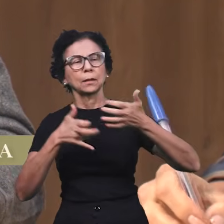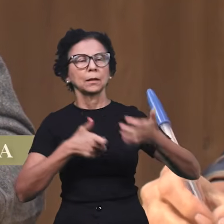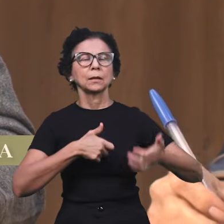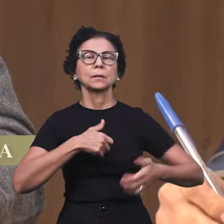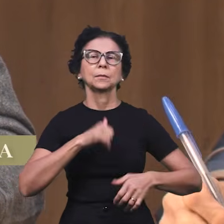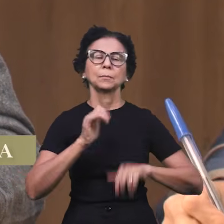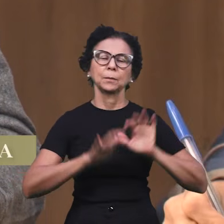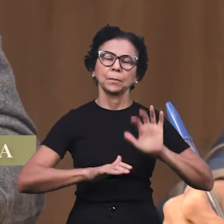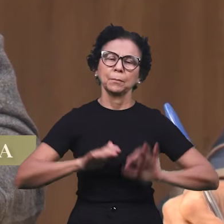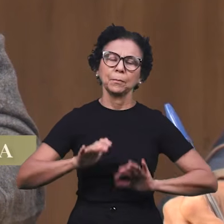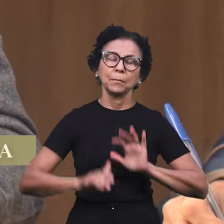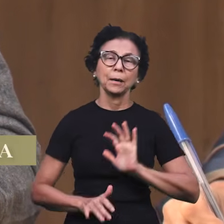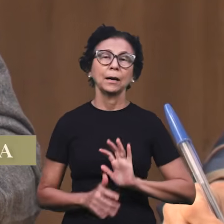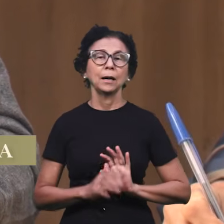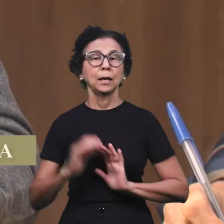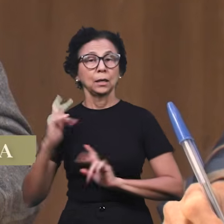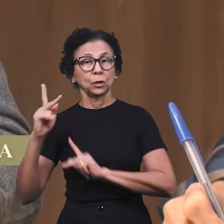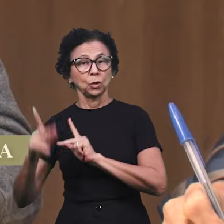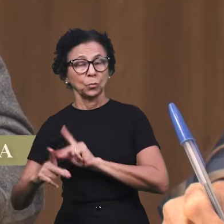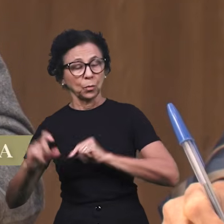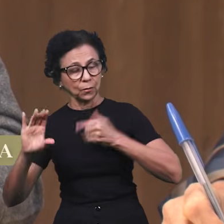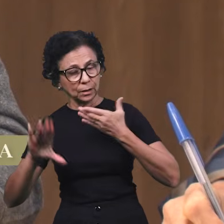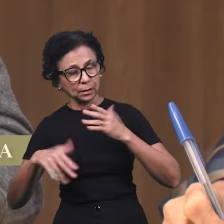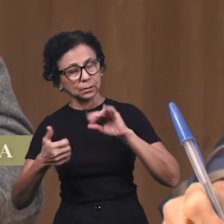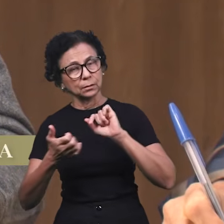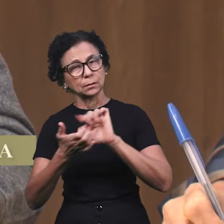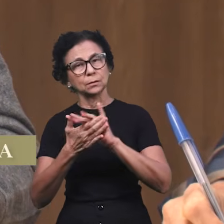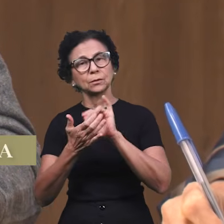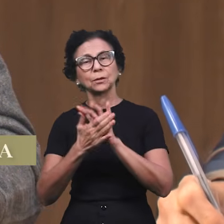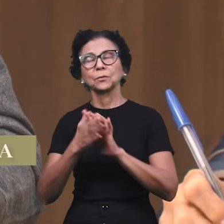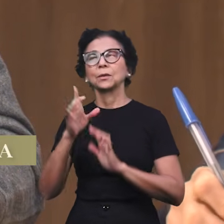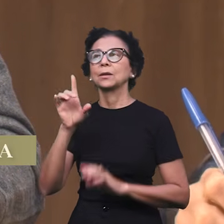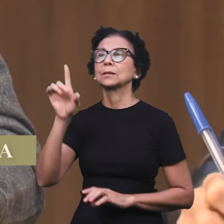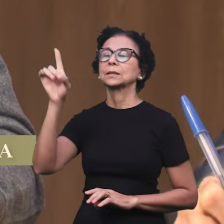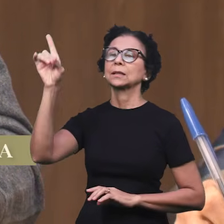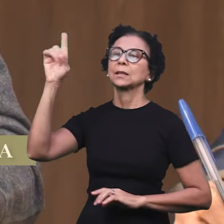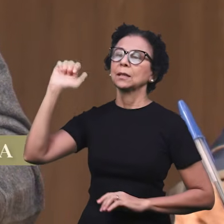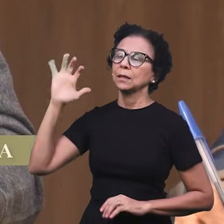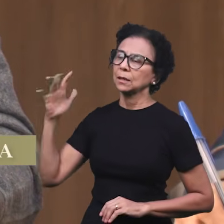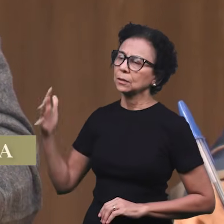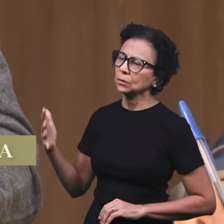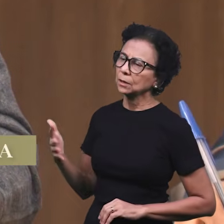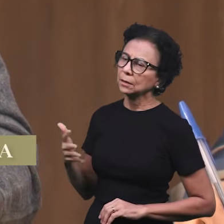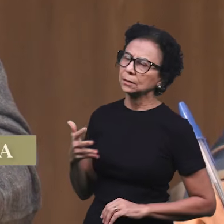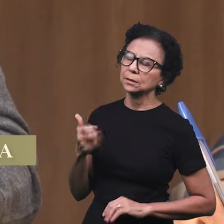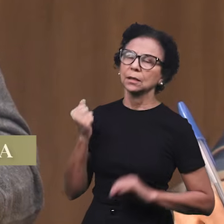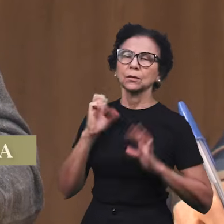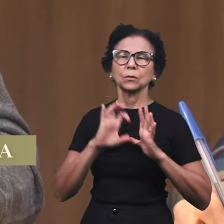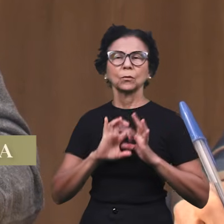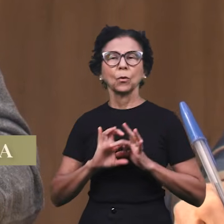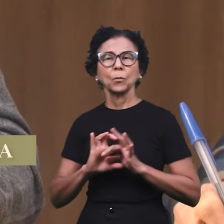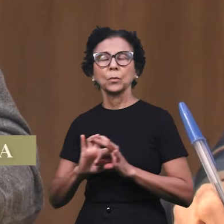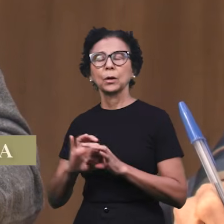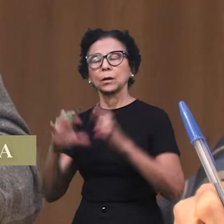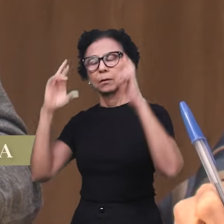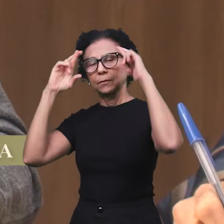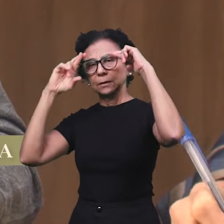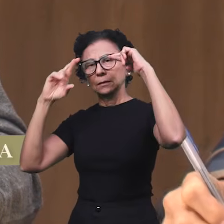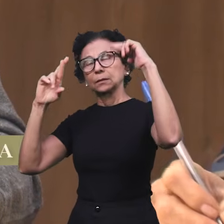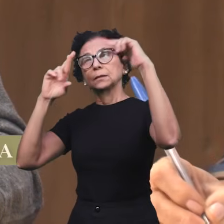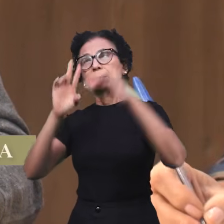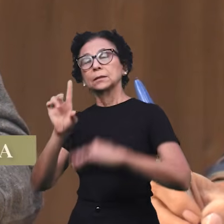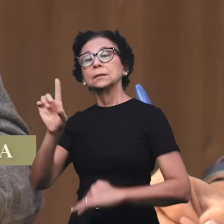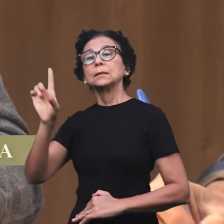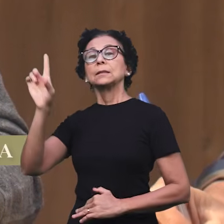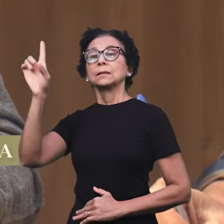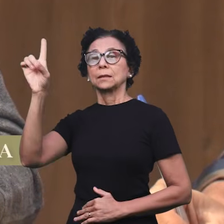aqui, o Salmo 128, ele todo, mas de uma maneira geral, a gente pode falar que ele é uma